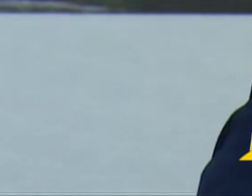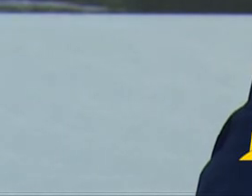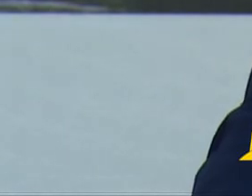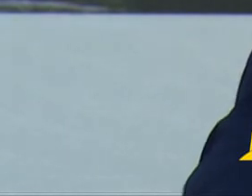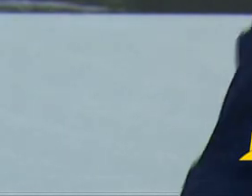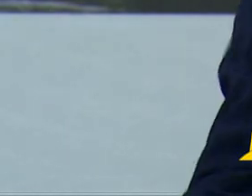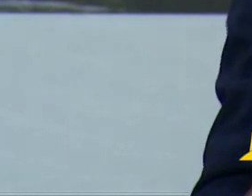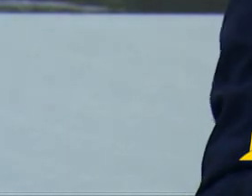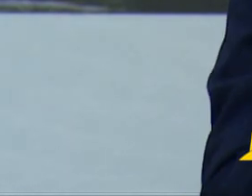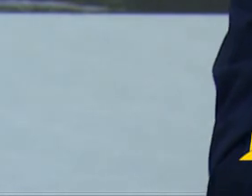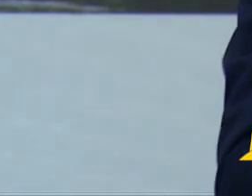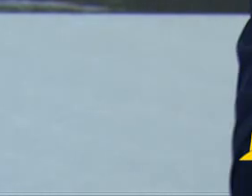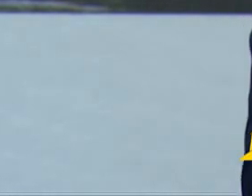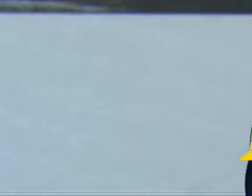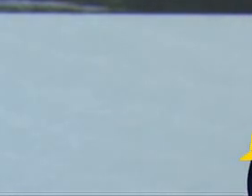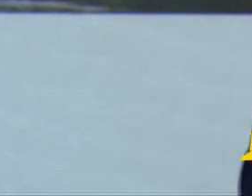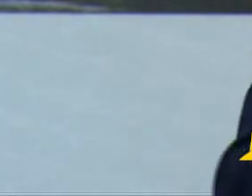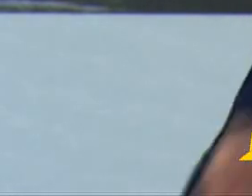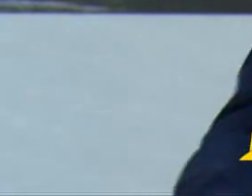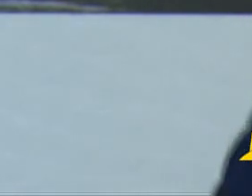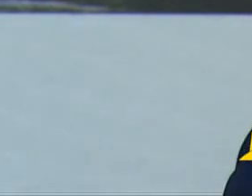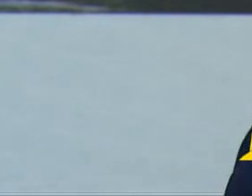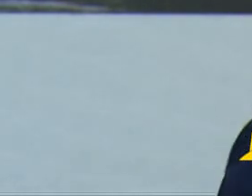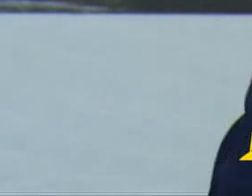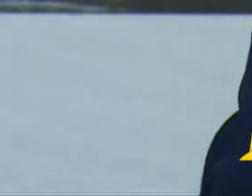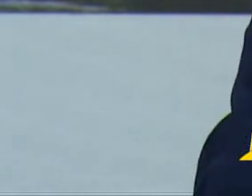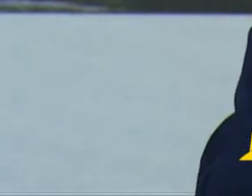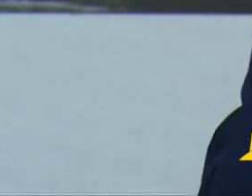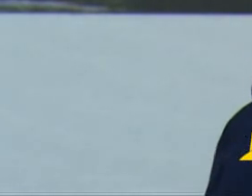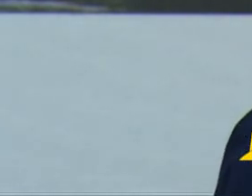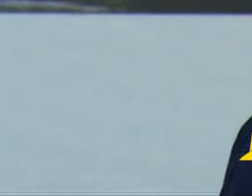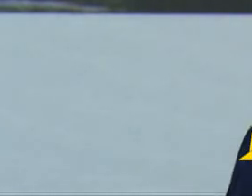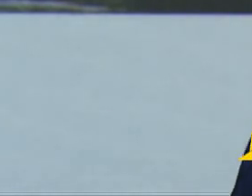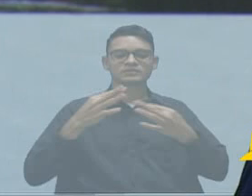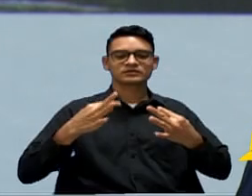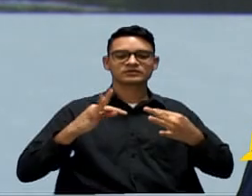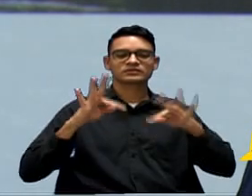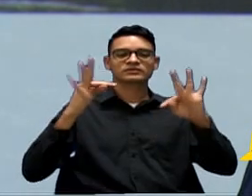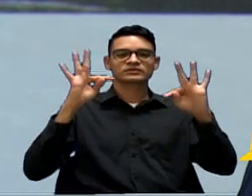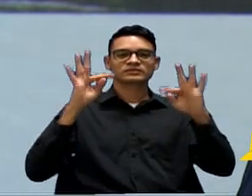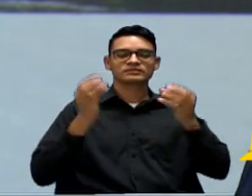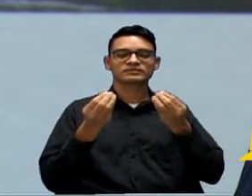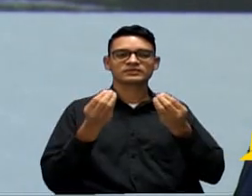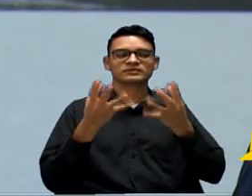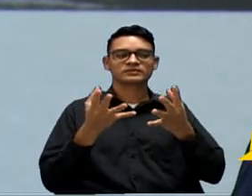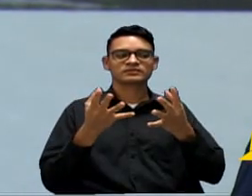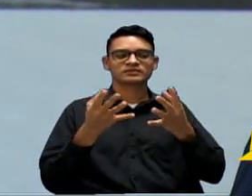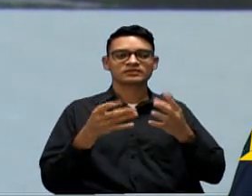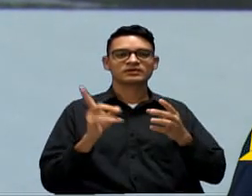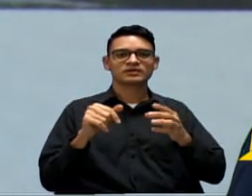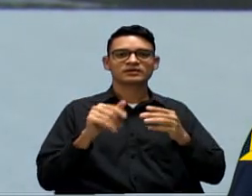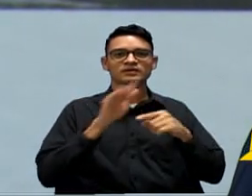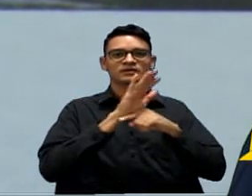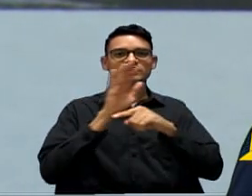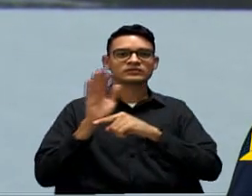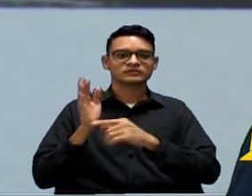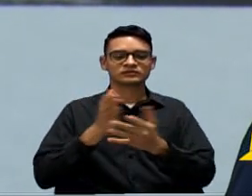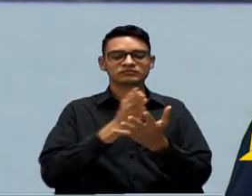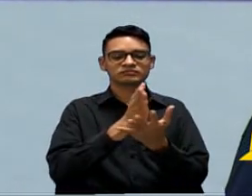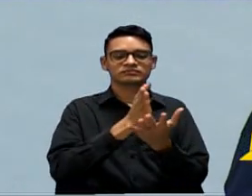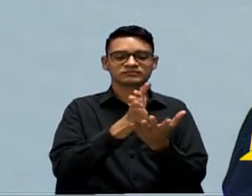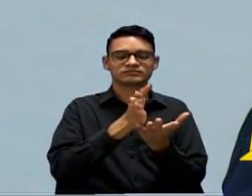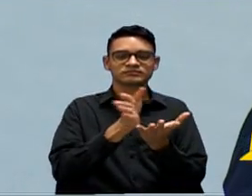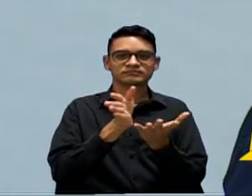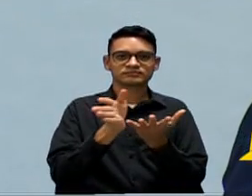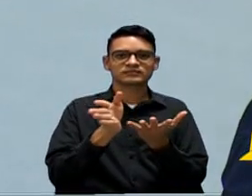vereador Silvano, vereador Ait, a tecnologia ela vem para ajudar em diversas situações.